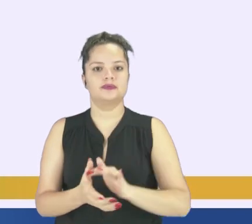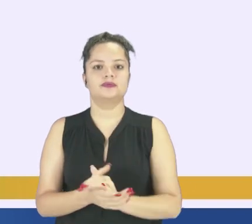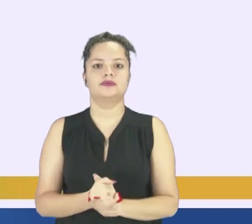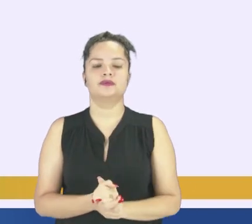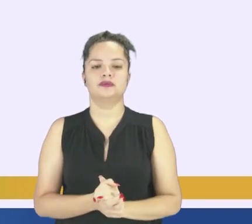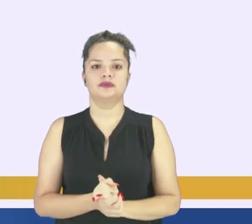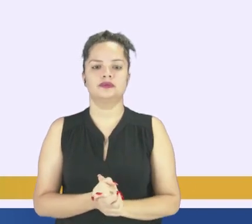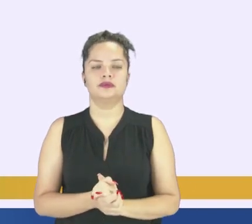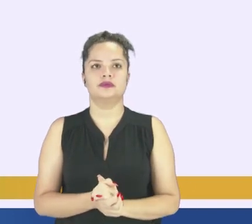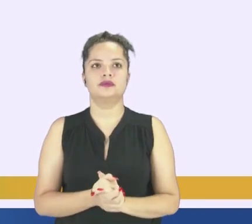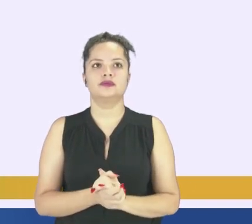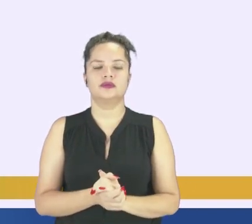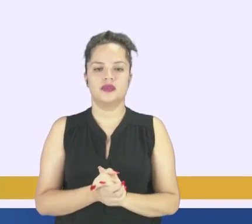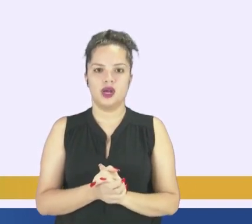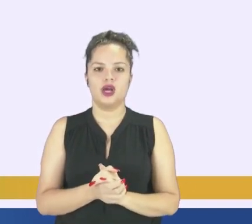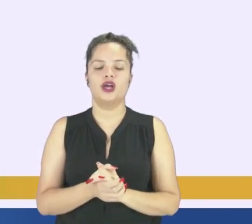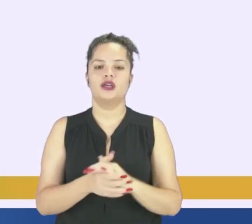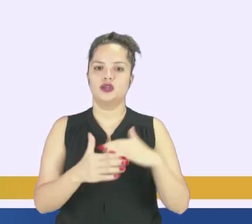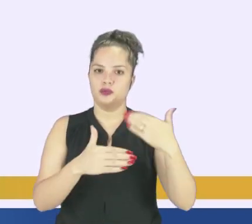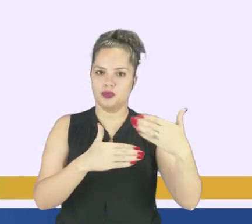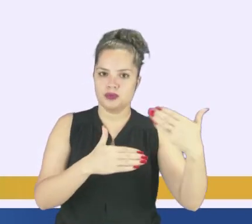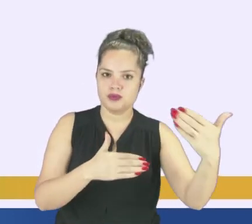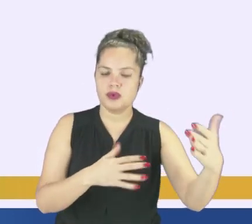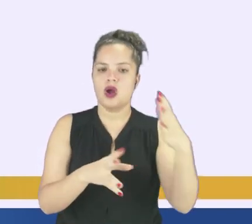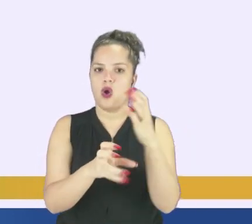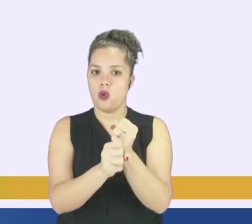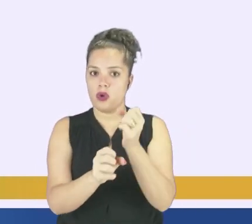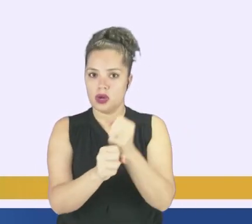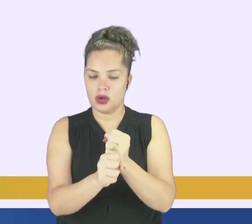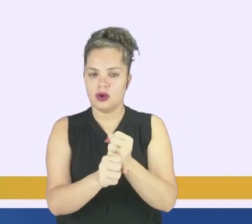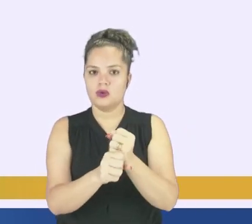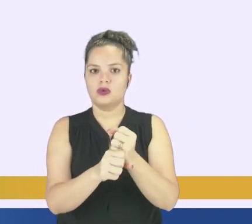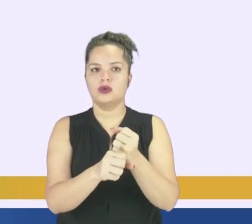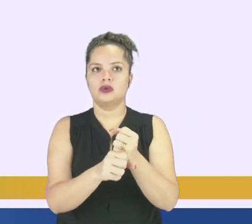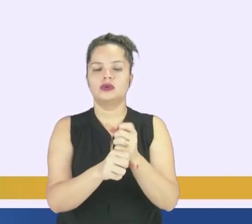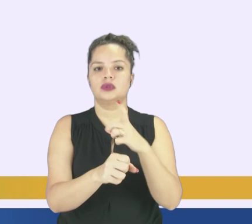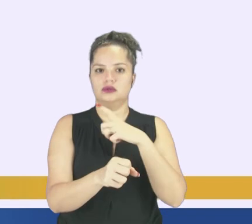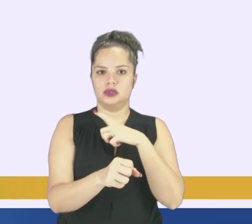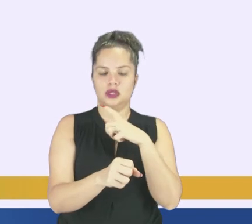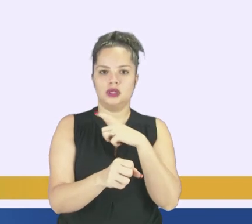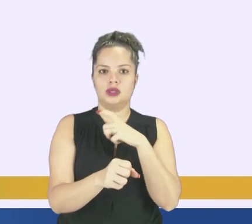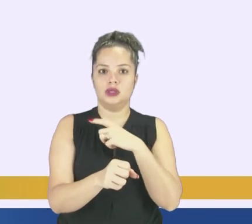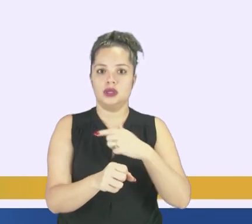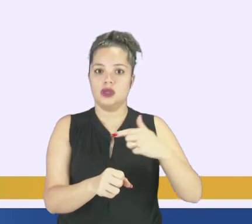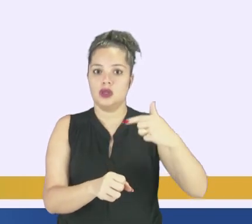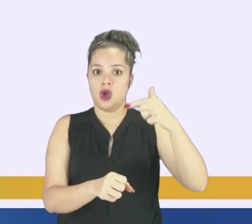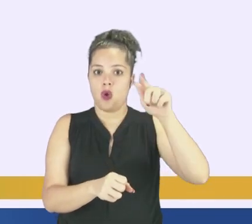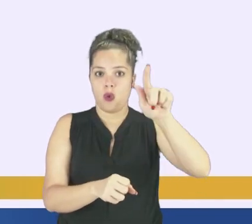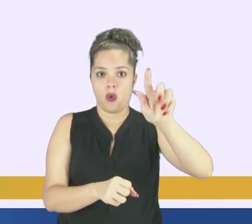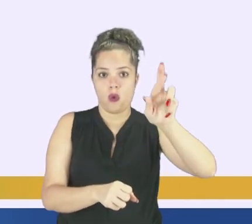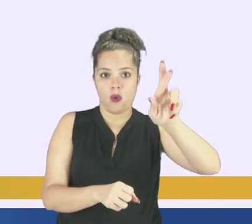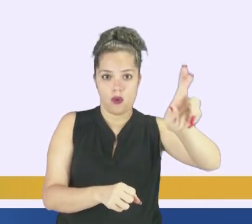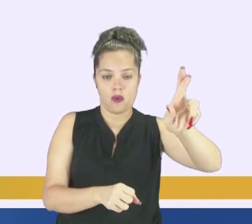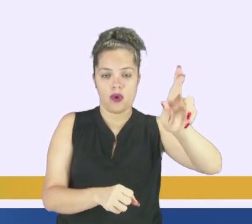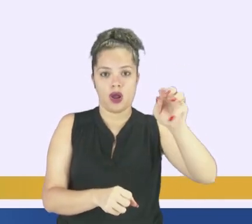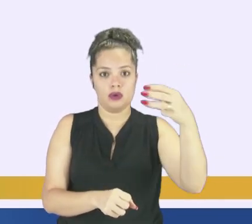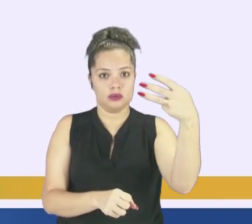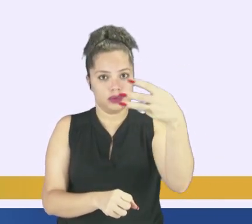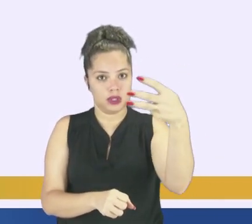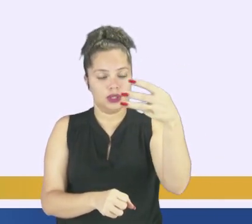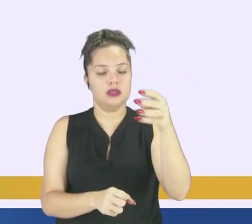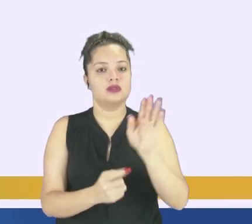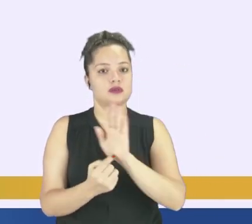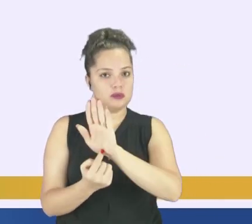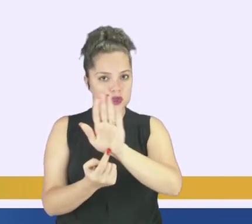2. Assim nós vamos proceder para o termo de grau 3, tanto de um membro quanto